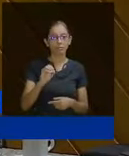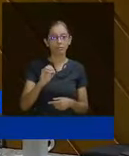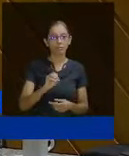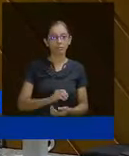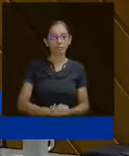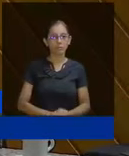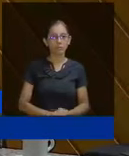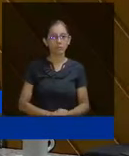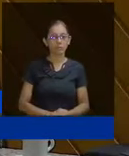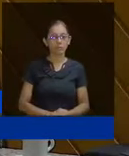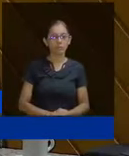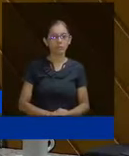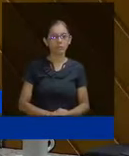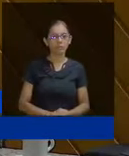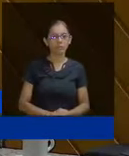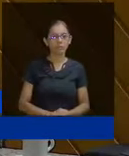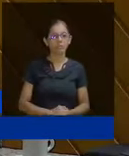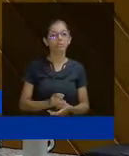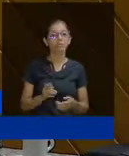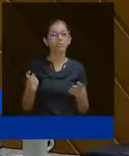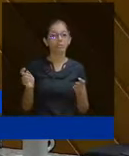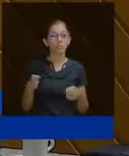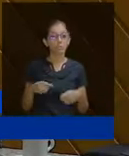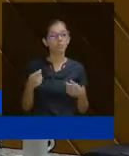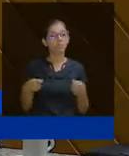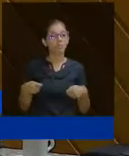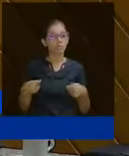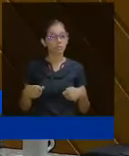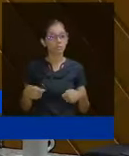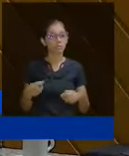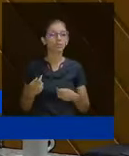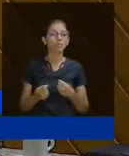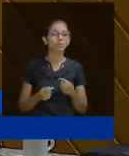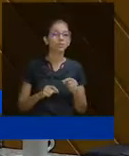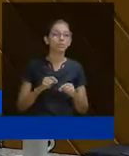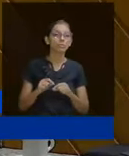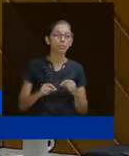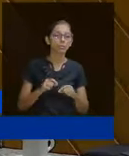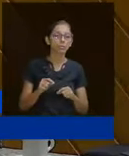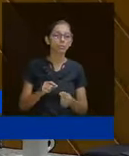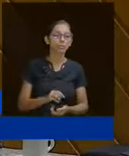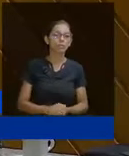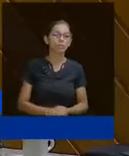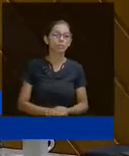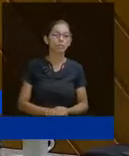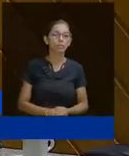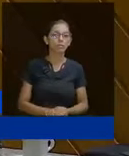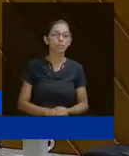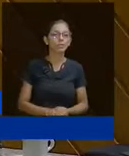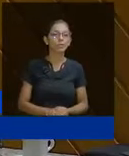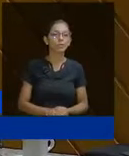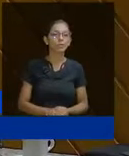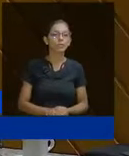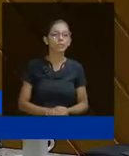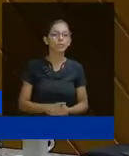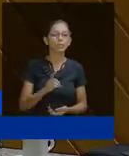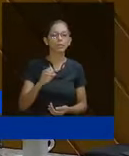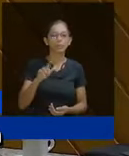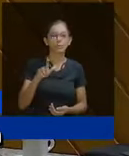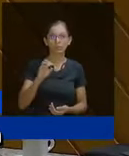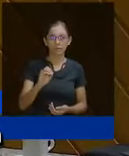verdadeiramente, há necessidade de se especificar hoje que o ato é doloso e apontar o